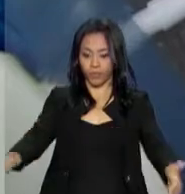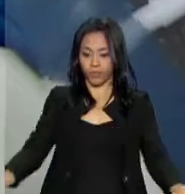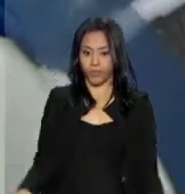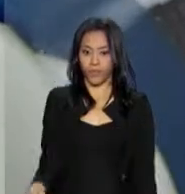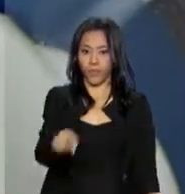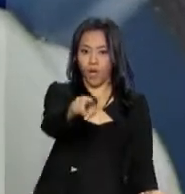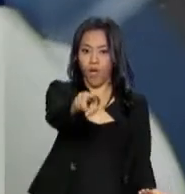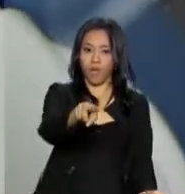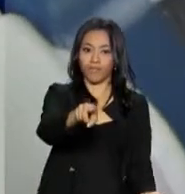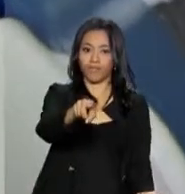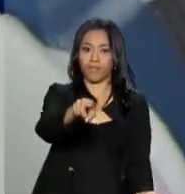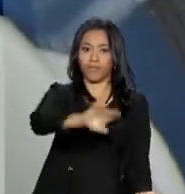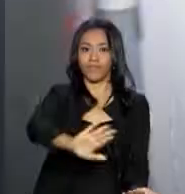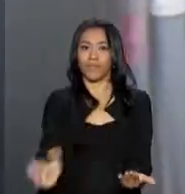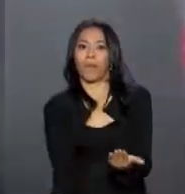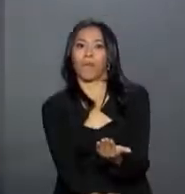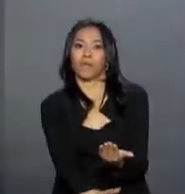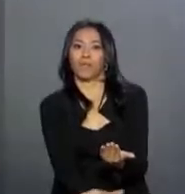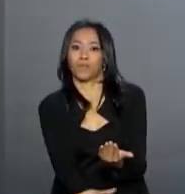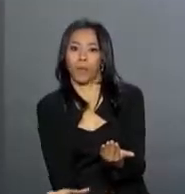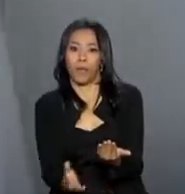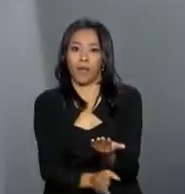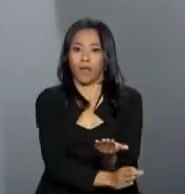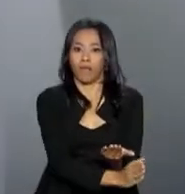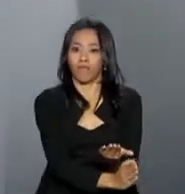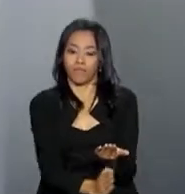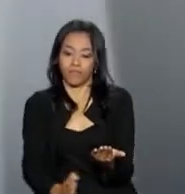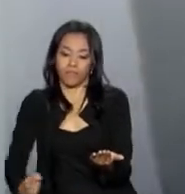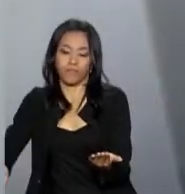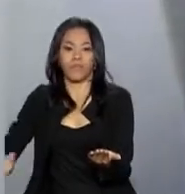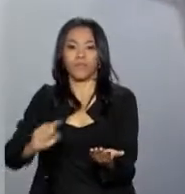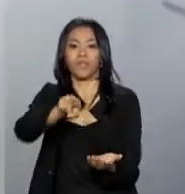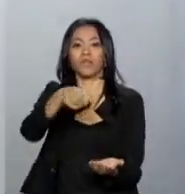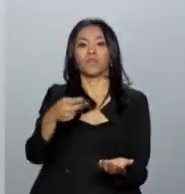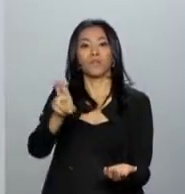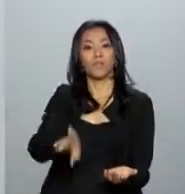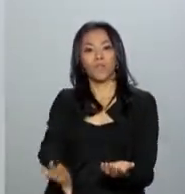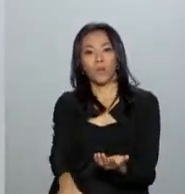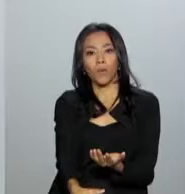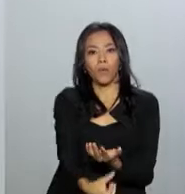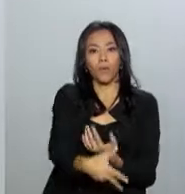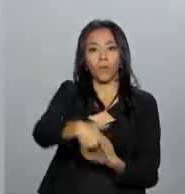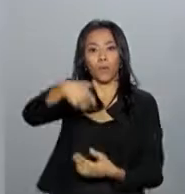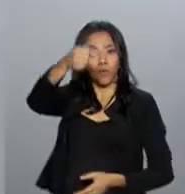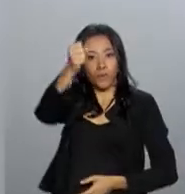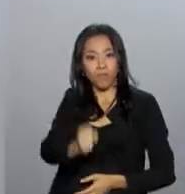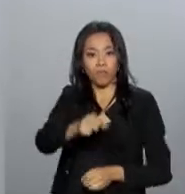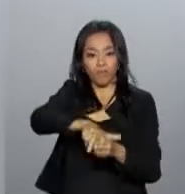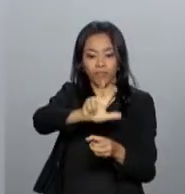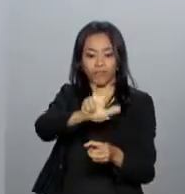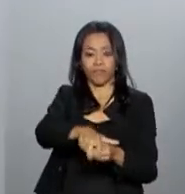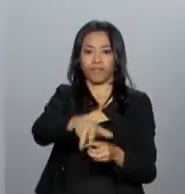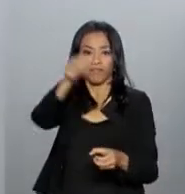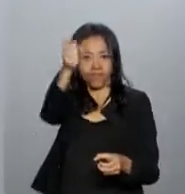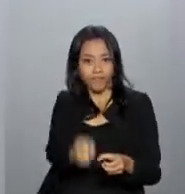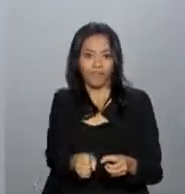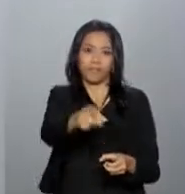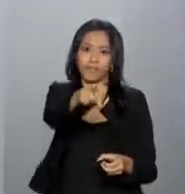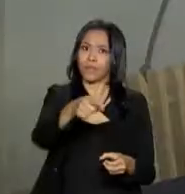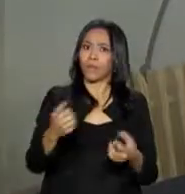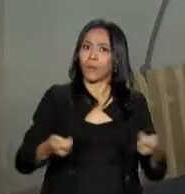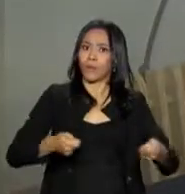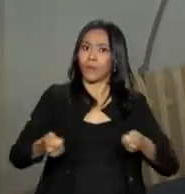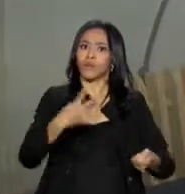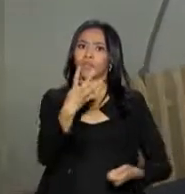PETs instaladas abaixo do piso. Depois é usada na descarga. Uma economia de 40% no final do